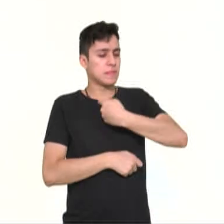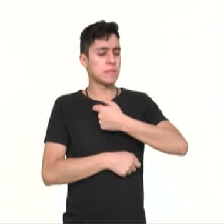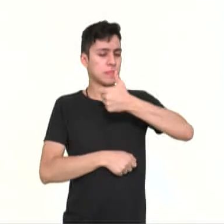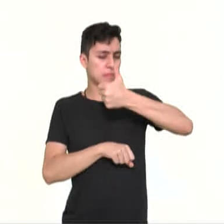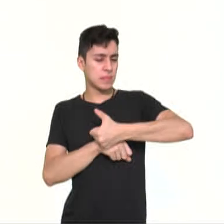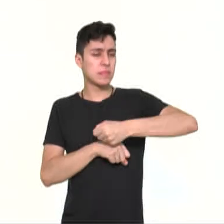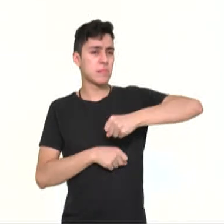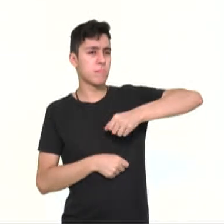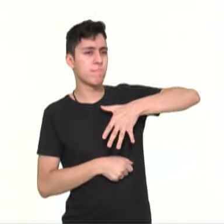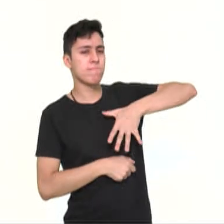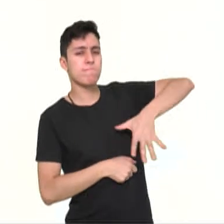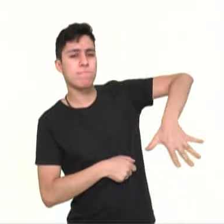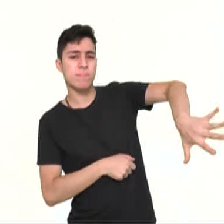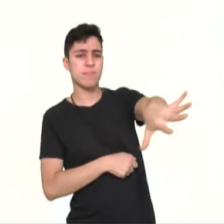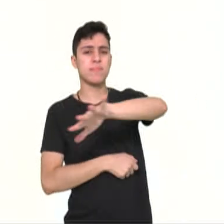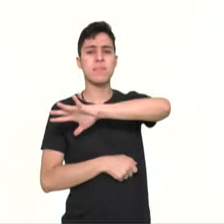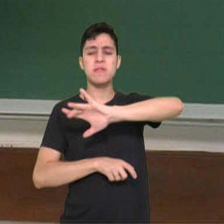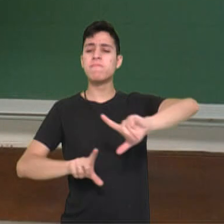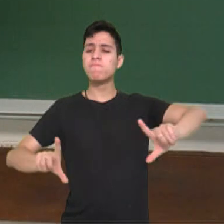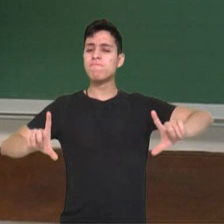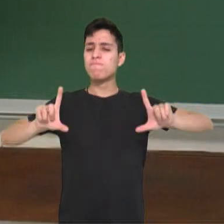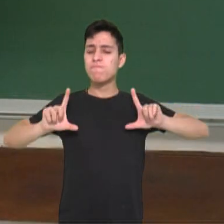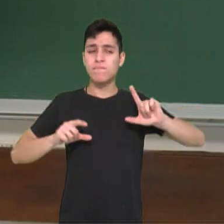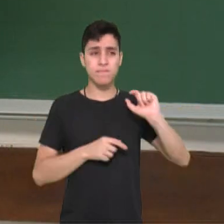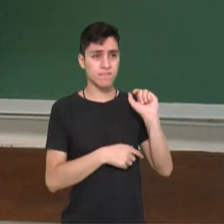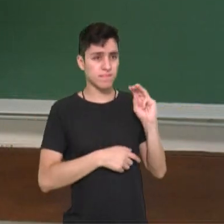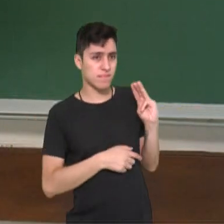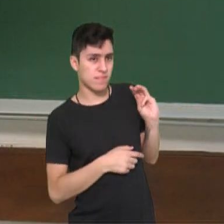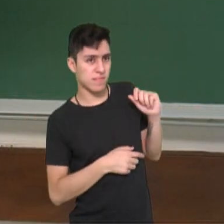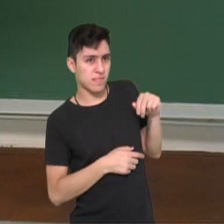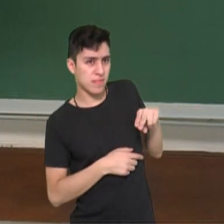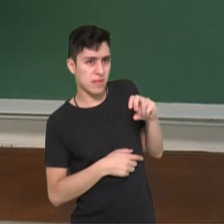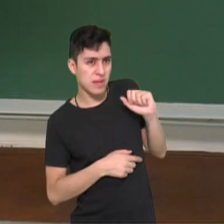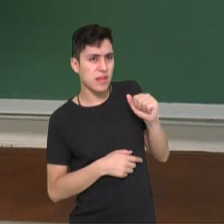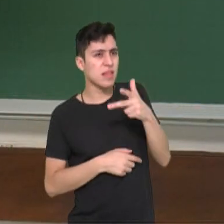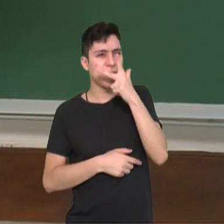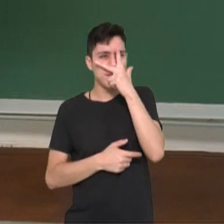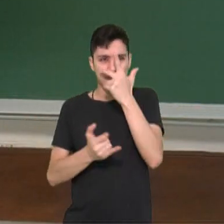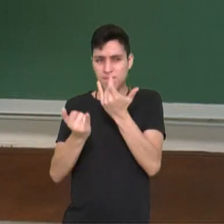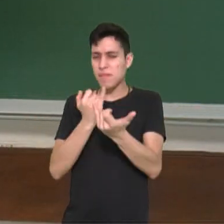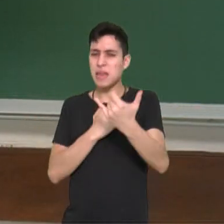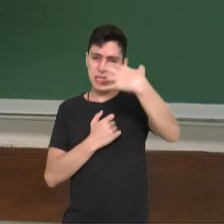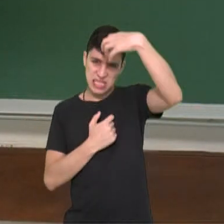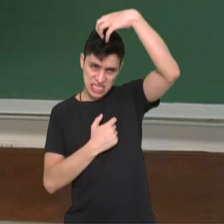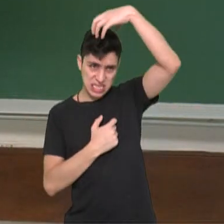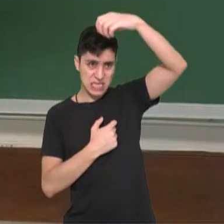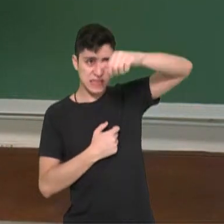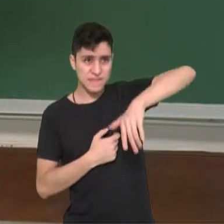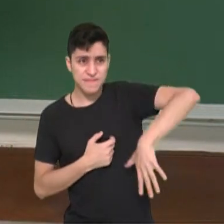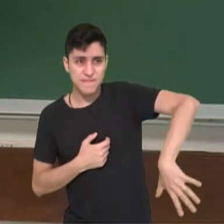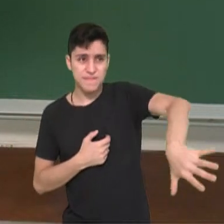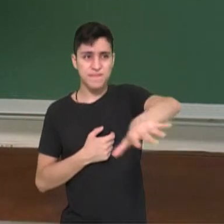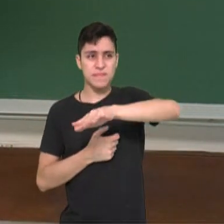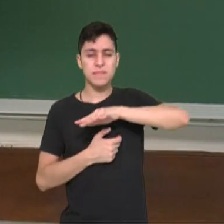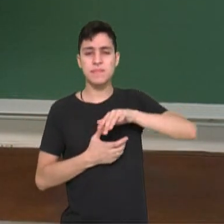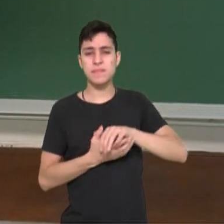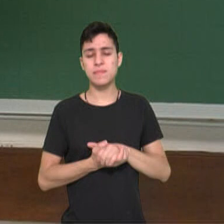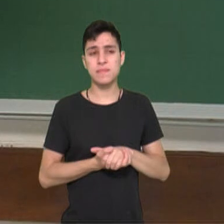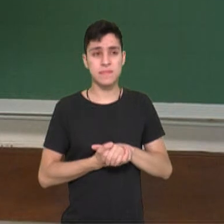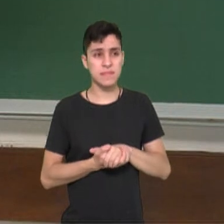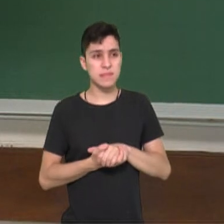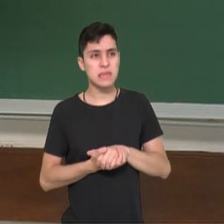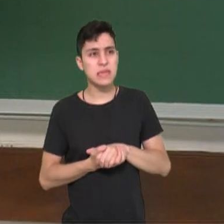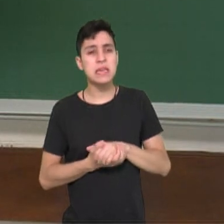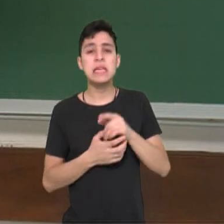Mali. Ele vai adotar um título chamado Mansa, era como se fosse o rei daquela região, e ele vai se converter